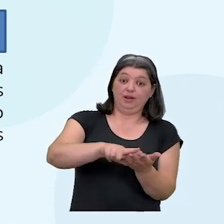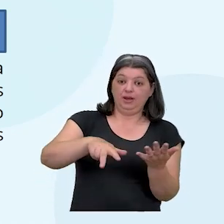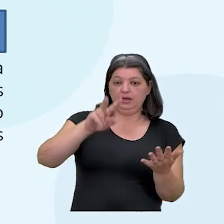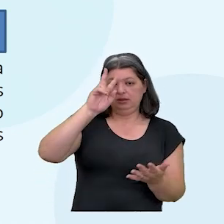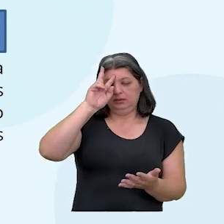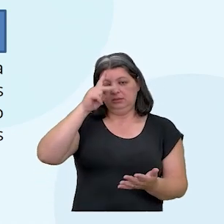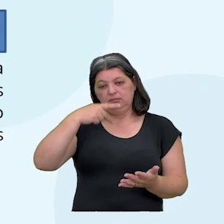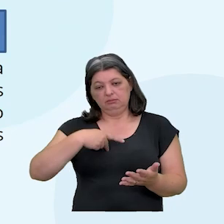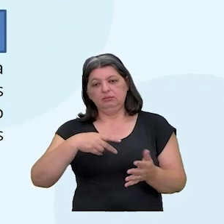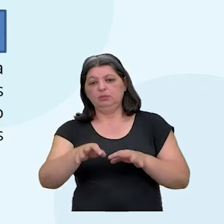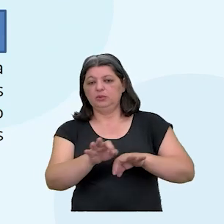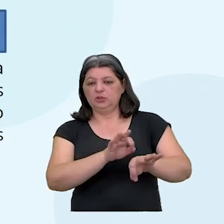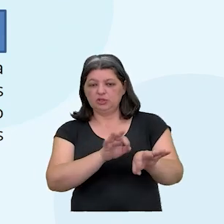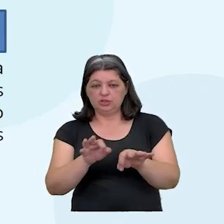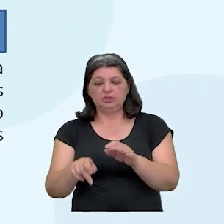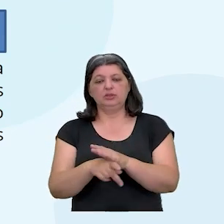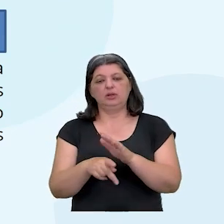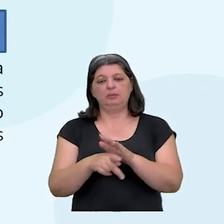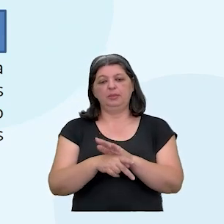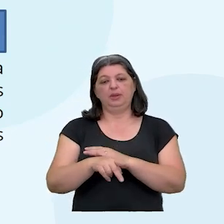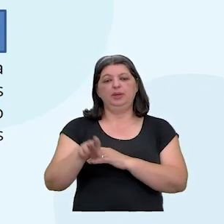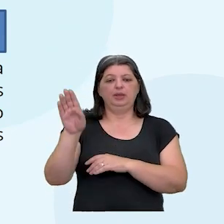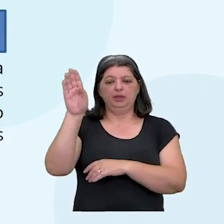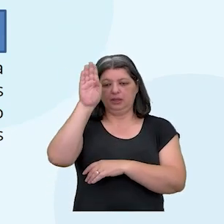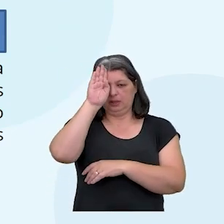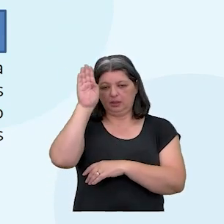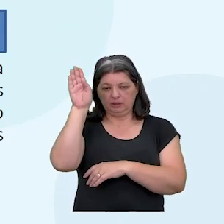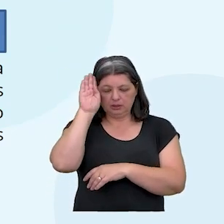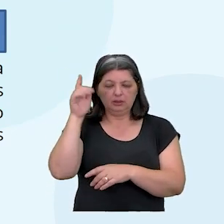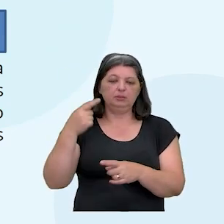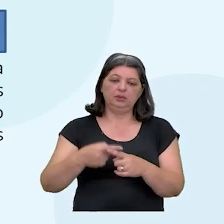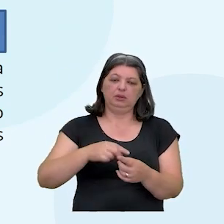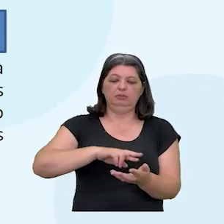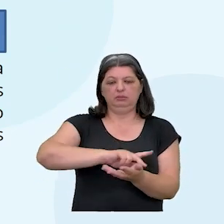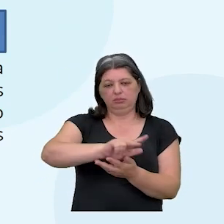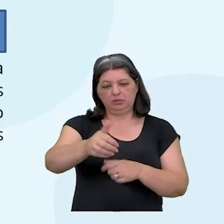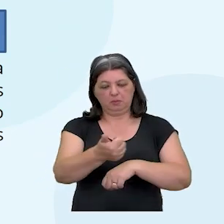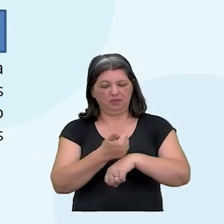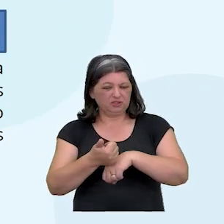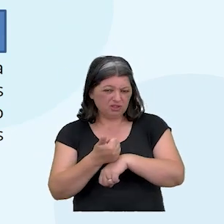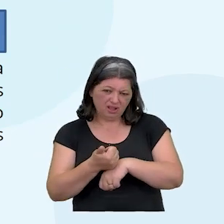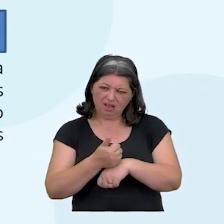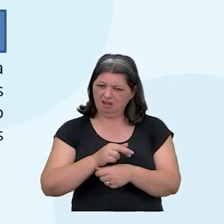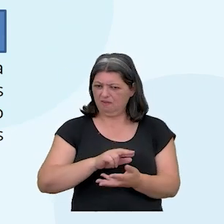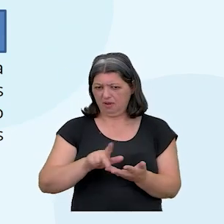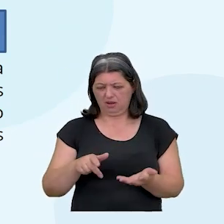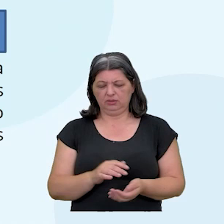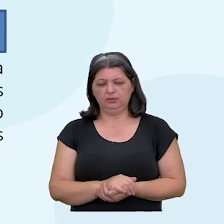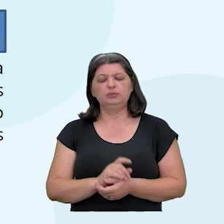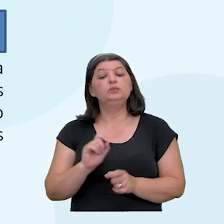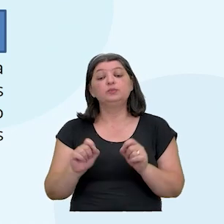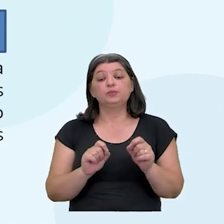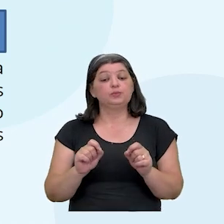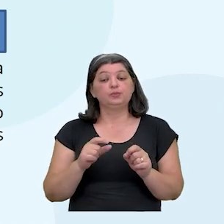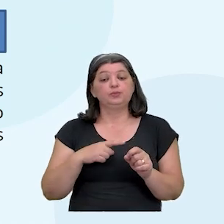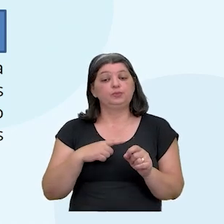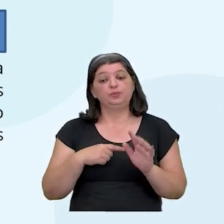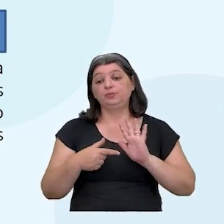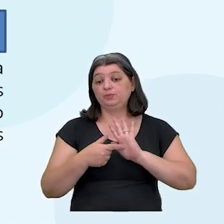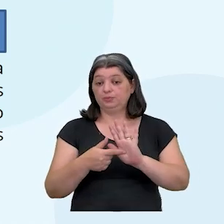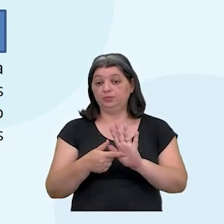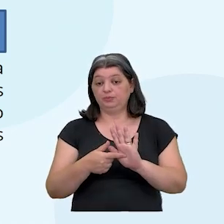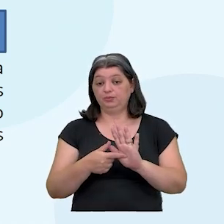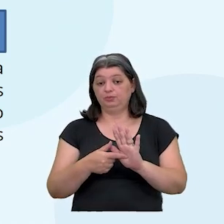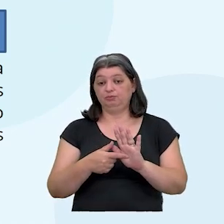projetos de acadêmicos, projetos profissionais e projetos de outras coisas. Quais deles podem ser